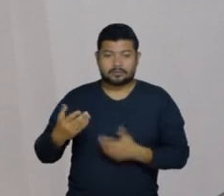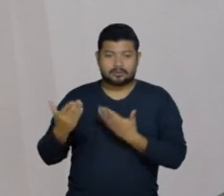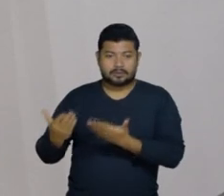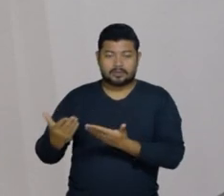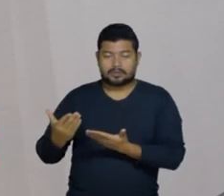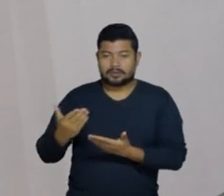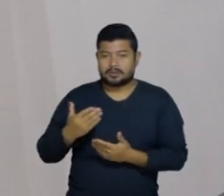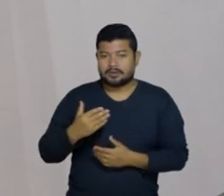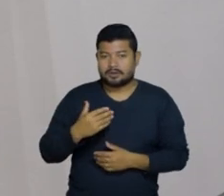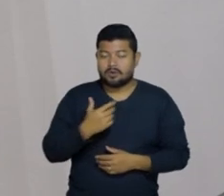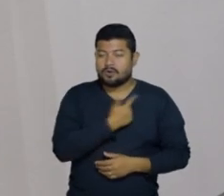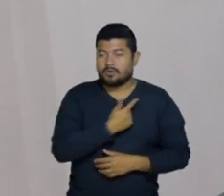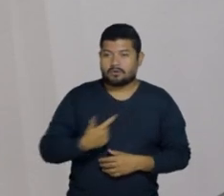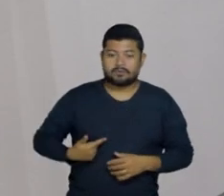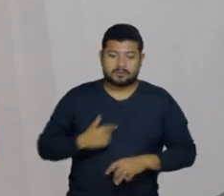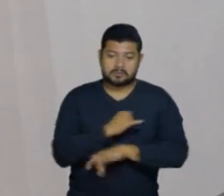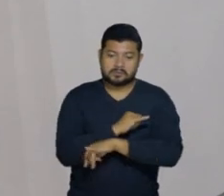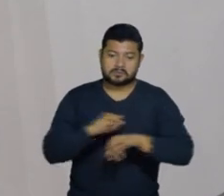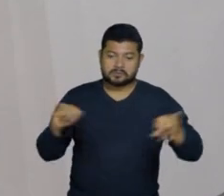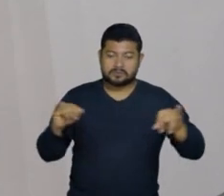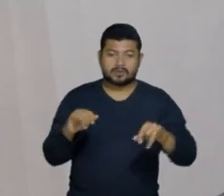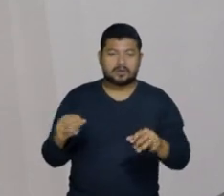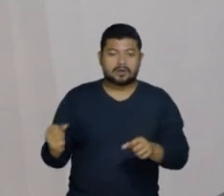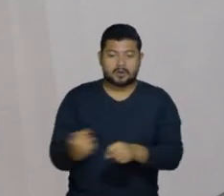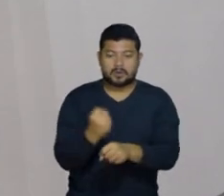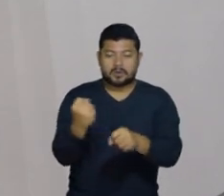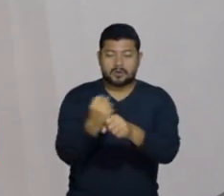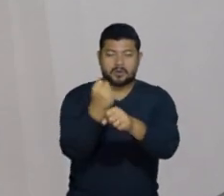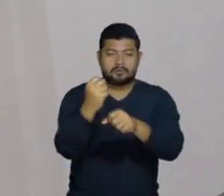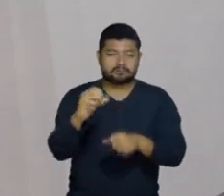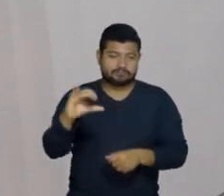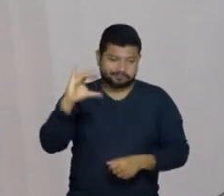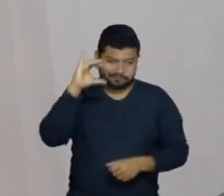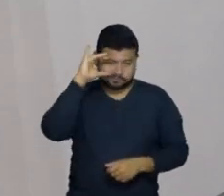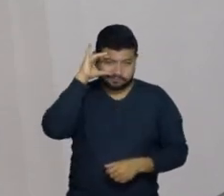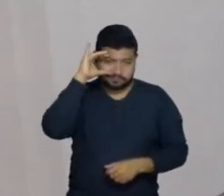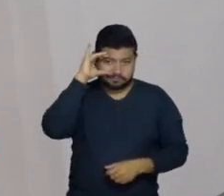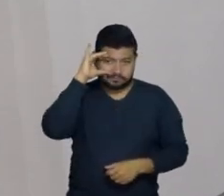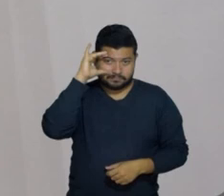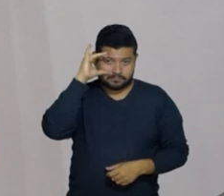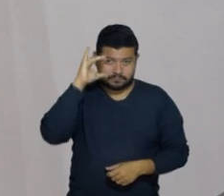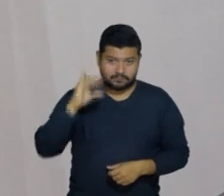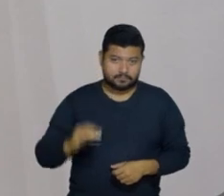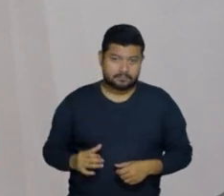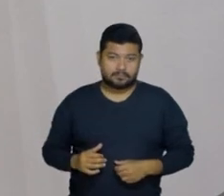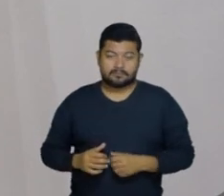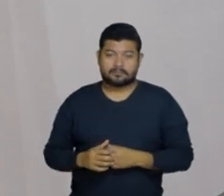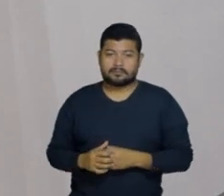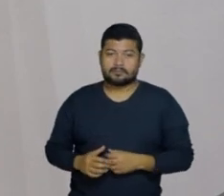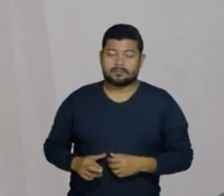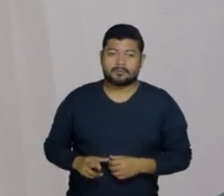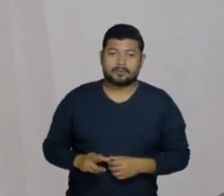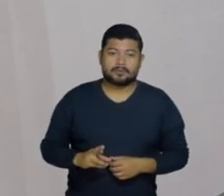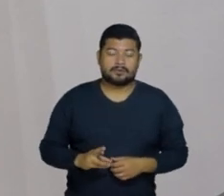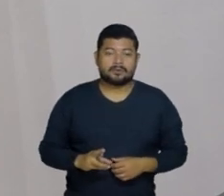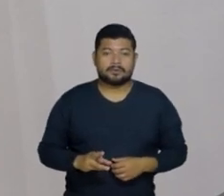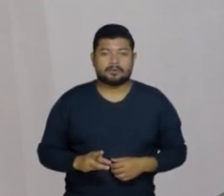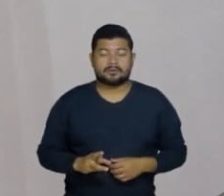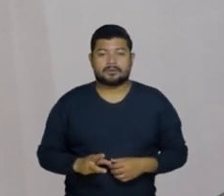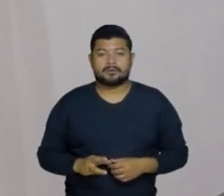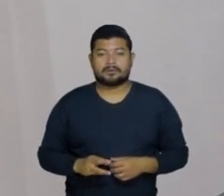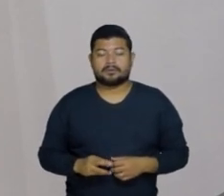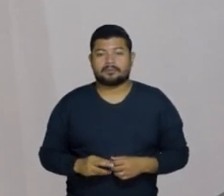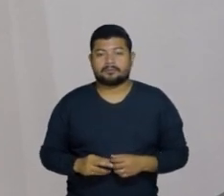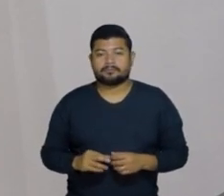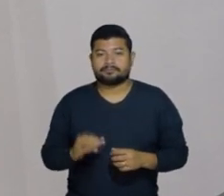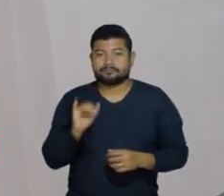obra, a expectativa de que ela se concluísse, que ela acontecesse. Infelizmente, ela